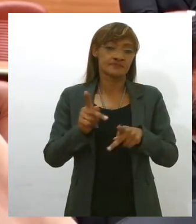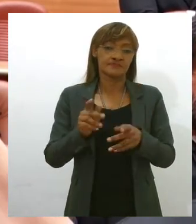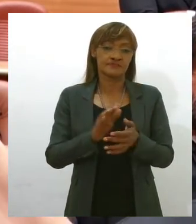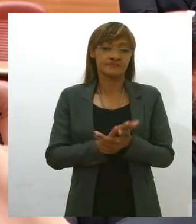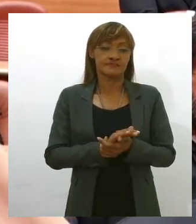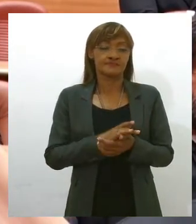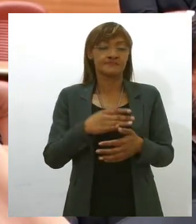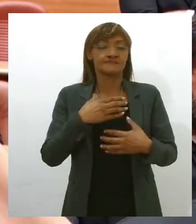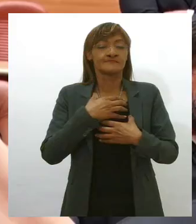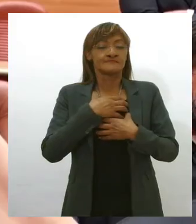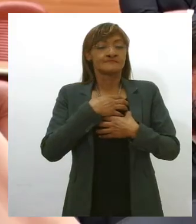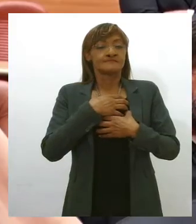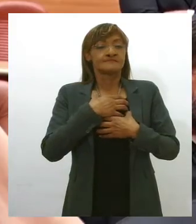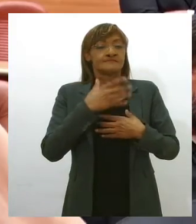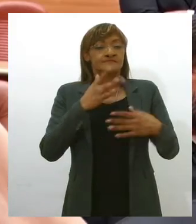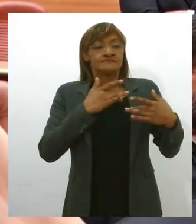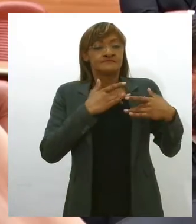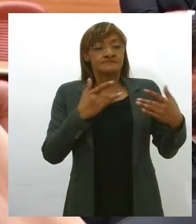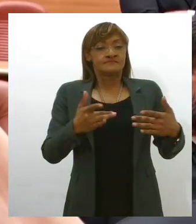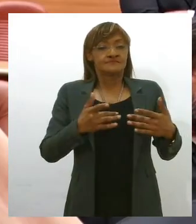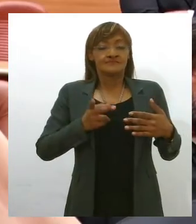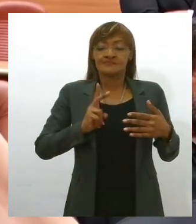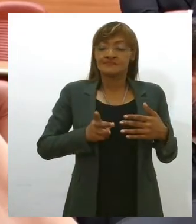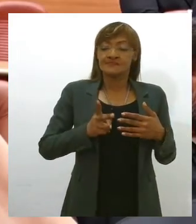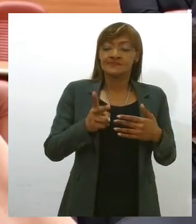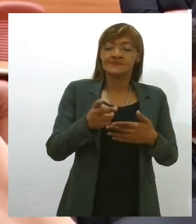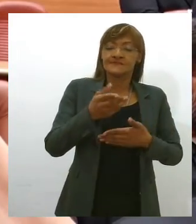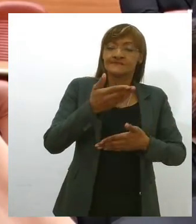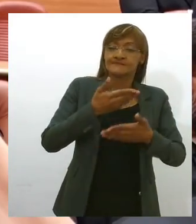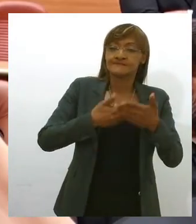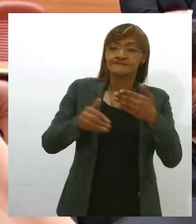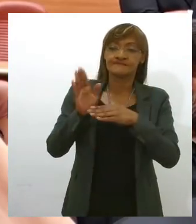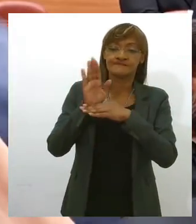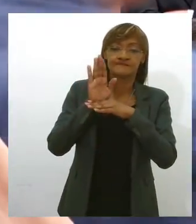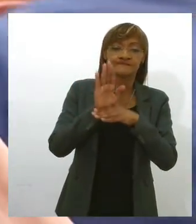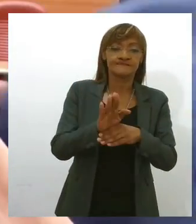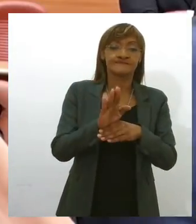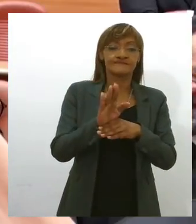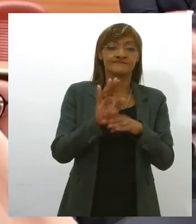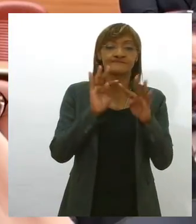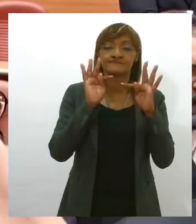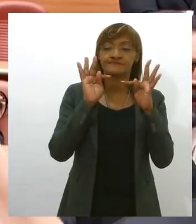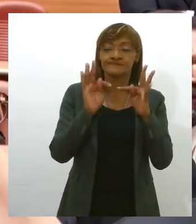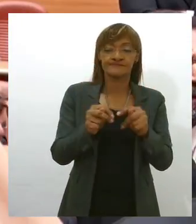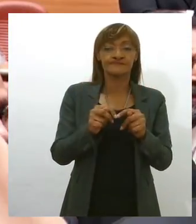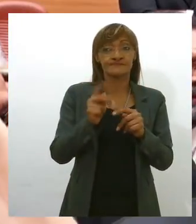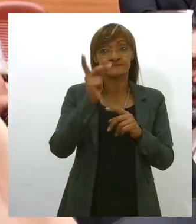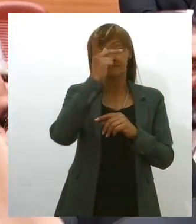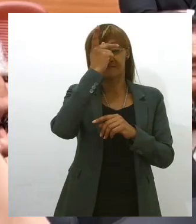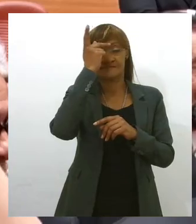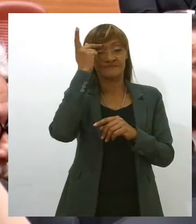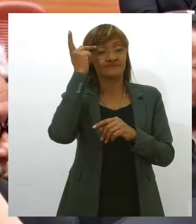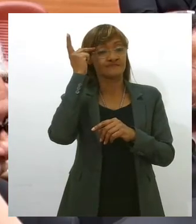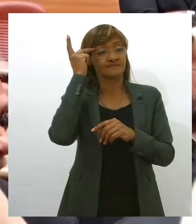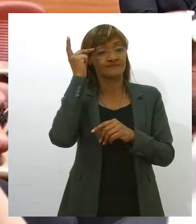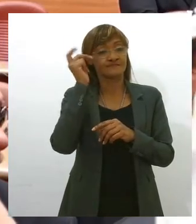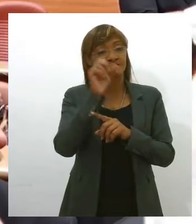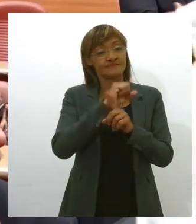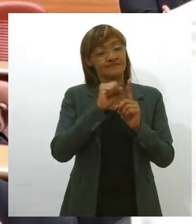podem rodar pela entropia maçonaria isso é fila e o procurando o bem-estar da sociedade